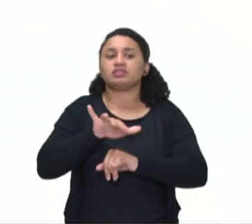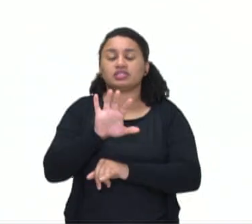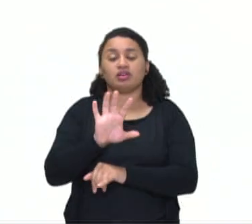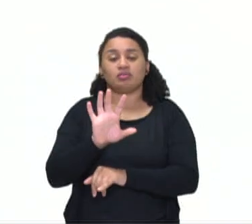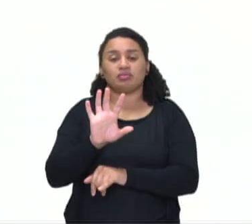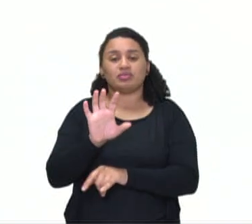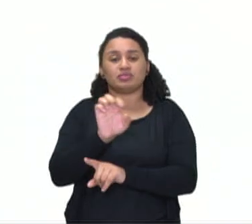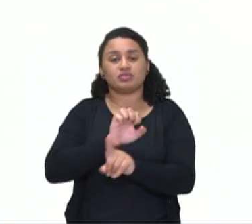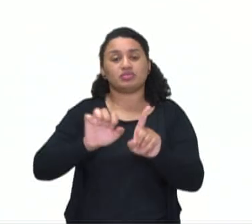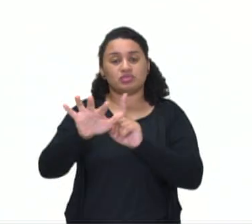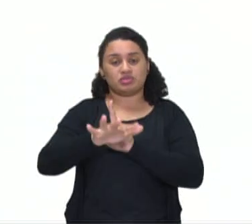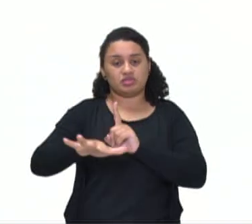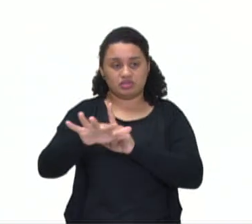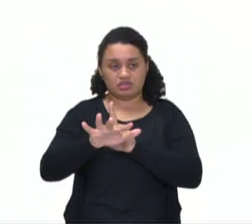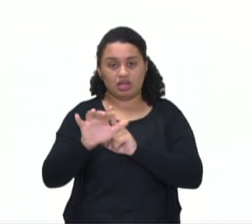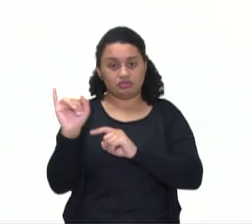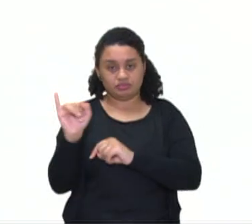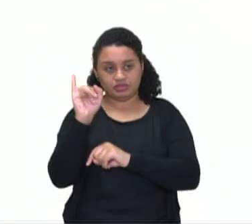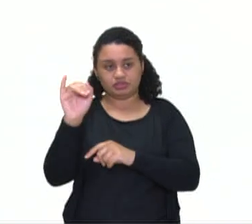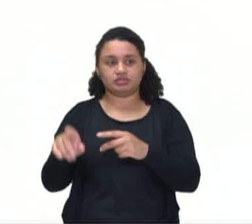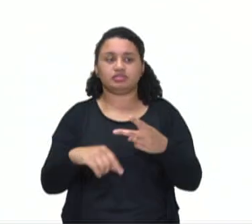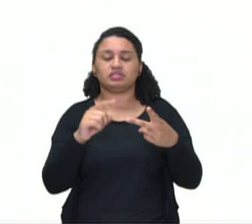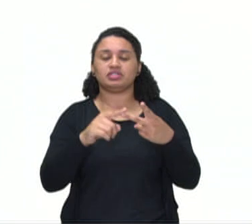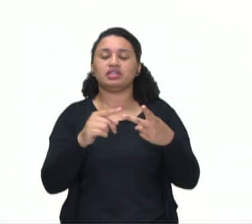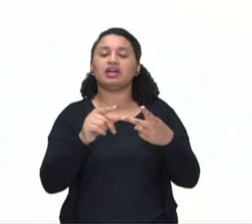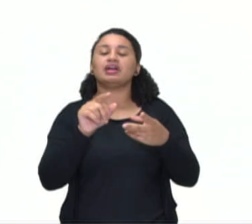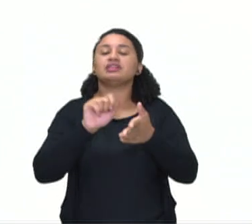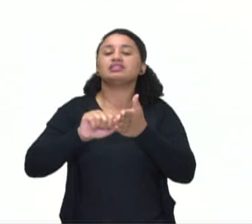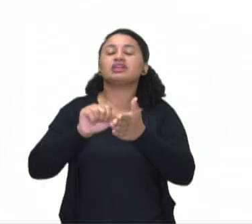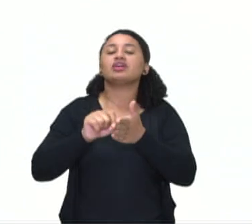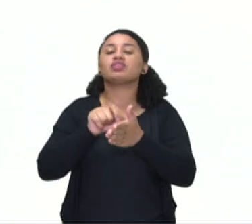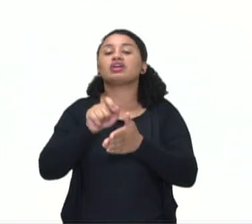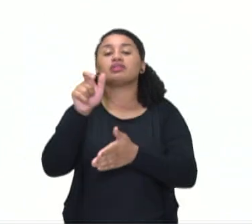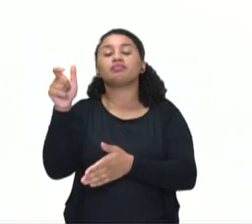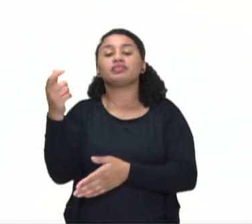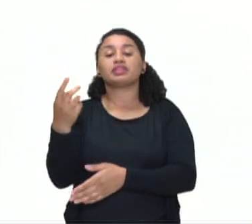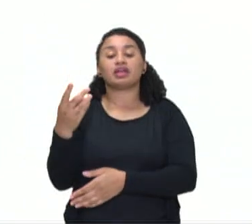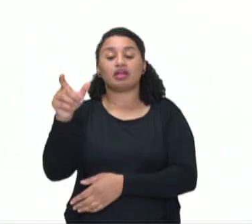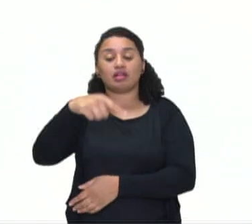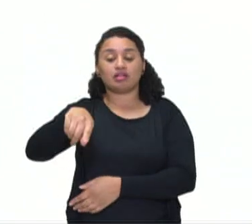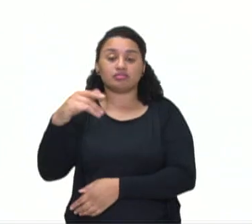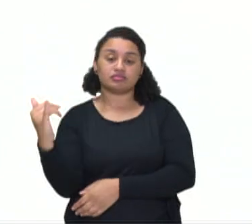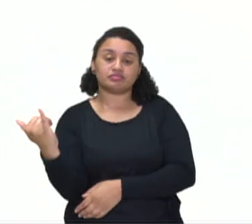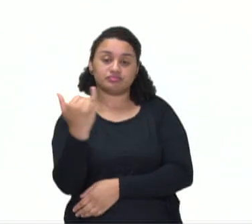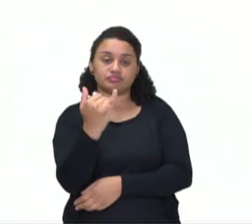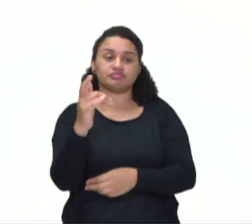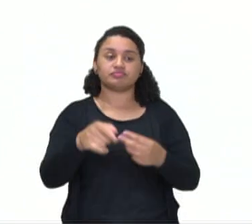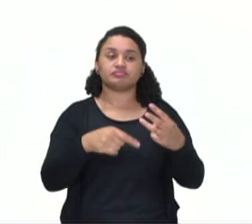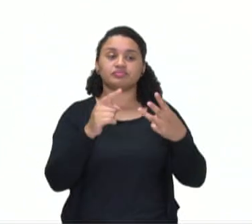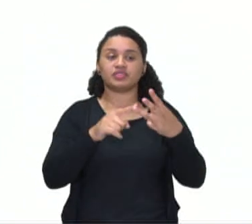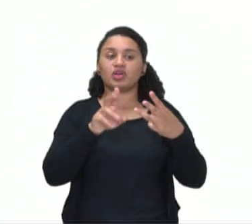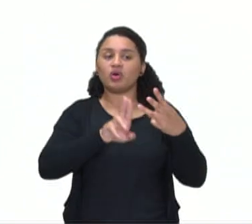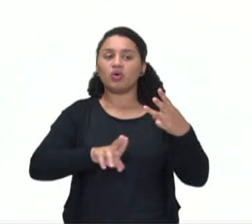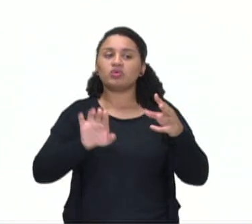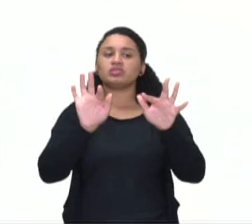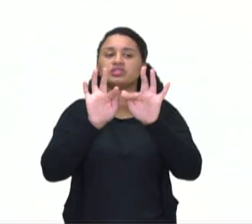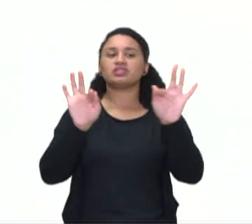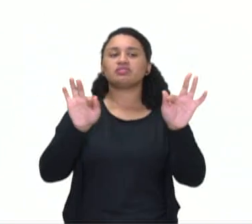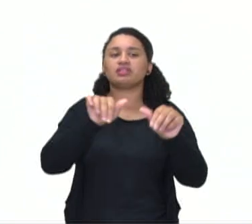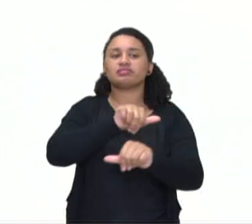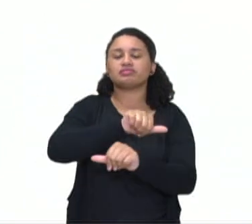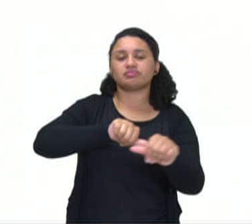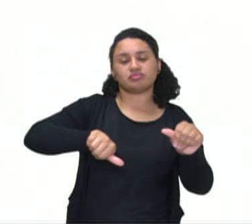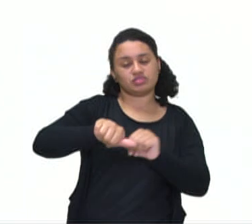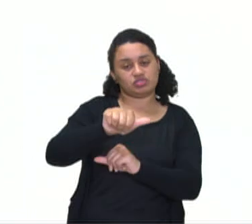B. Escreve-se em terceira pessoa. C. O uso de frases invertidas é comum nas notícias. D.